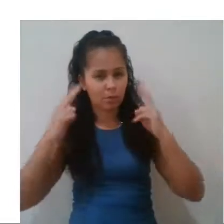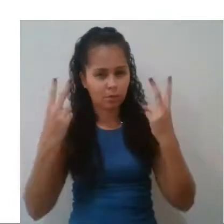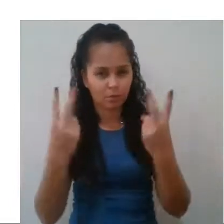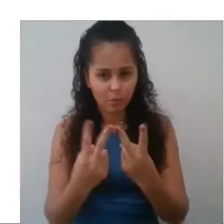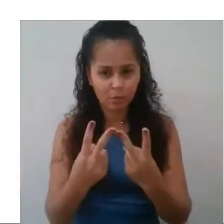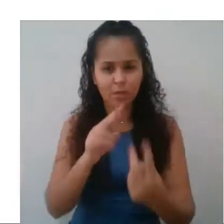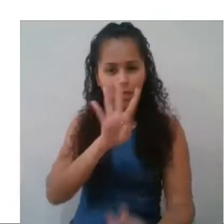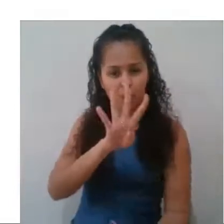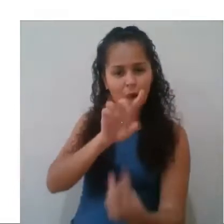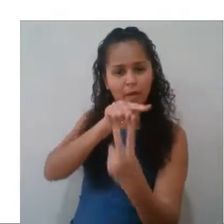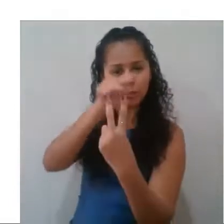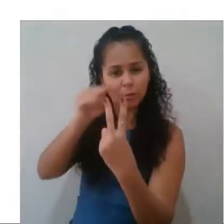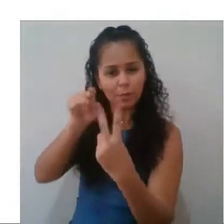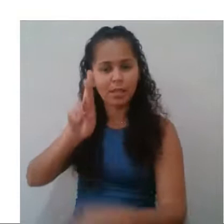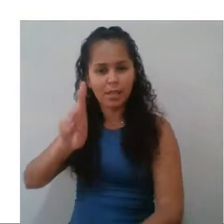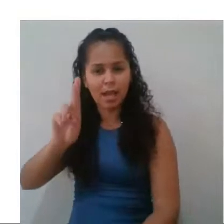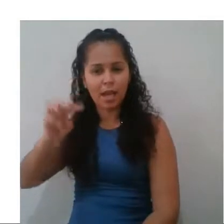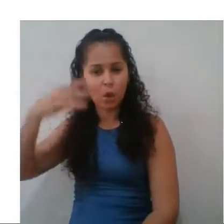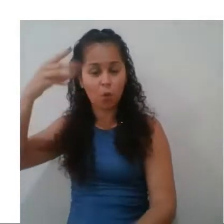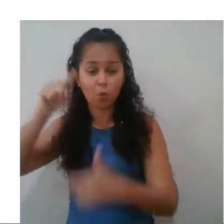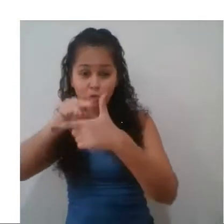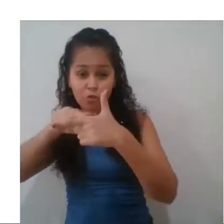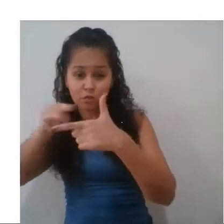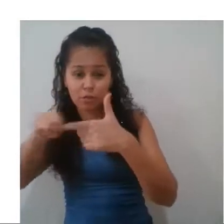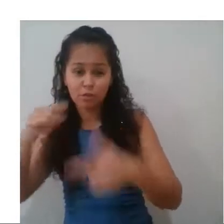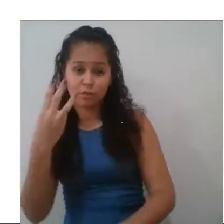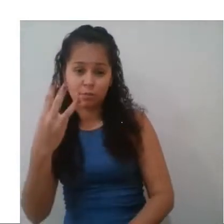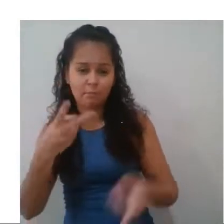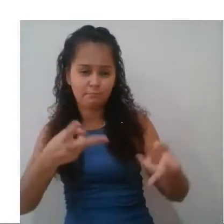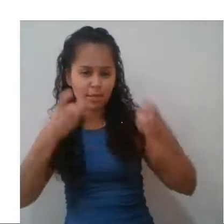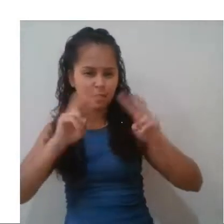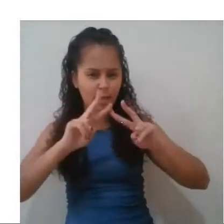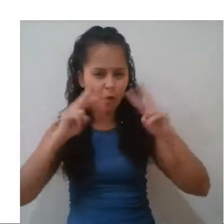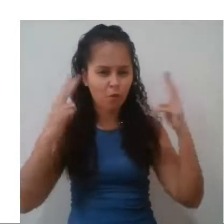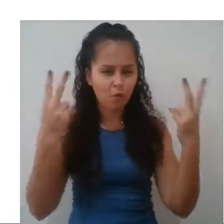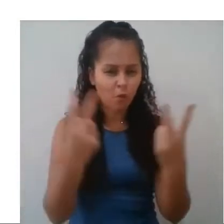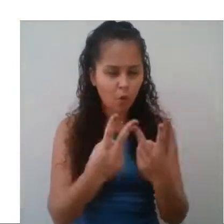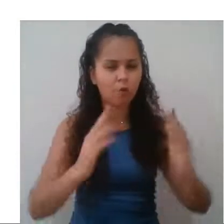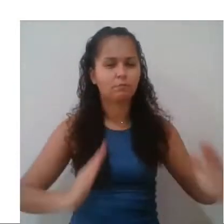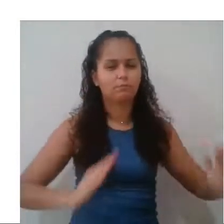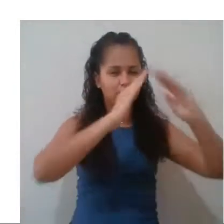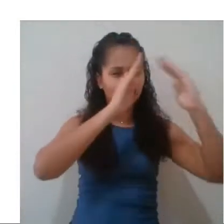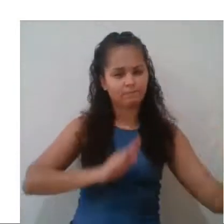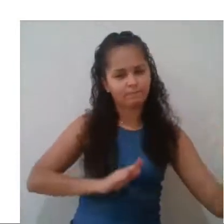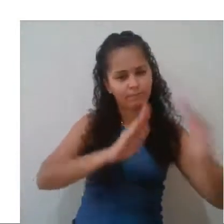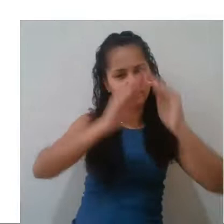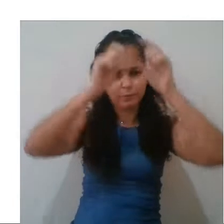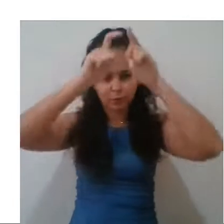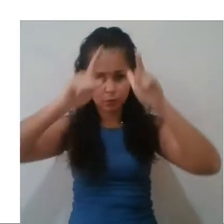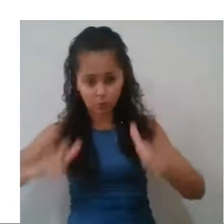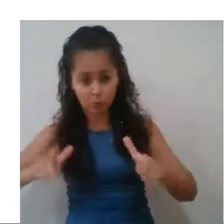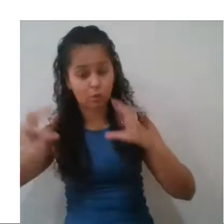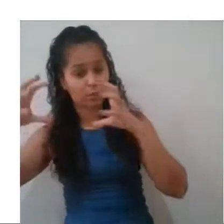ao cubo dividido por 3. Notem que o volume de uma pirâmide, o volume de um cone e o volume